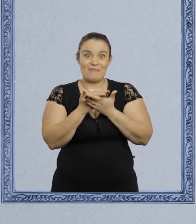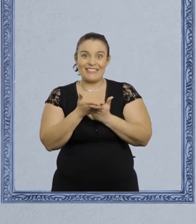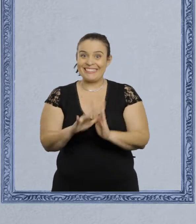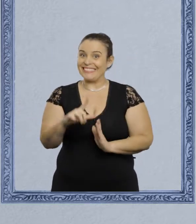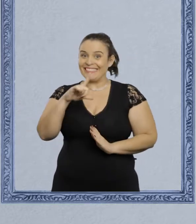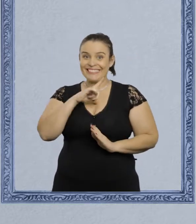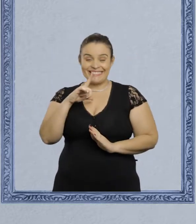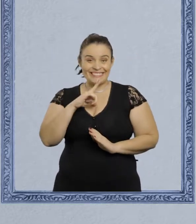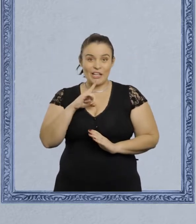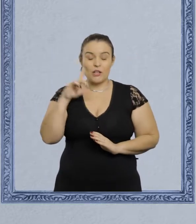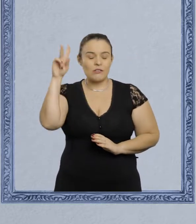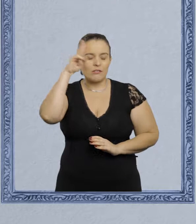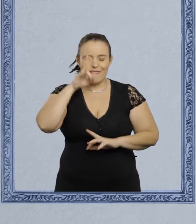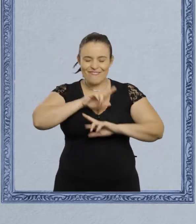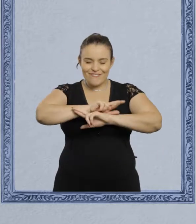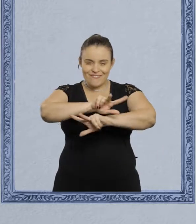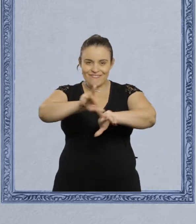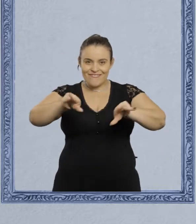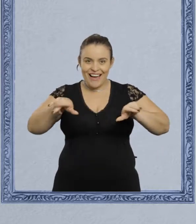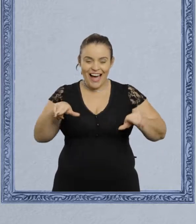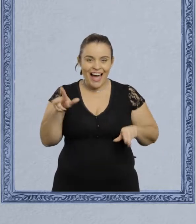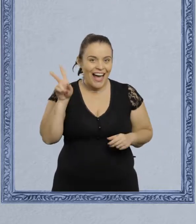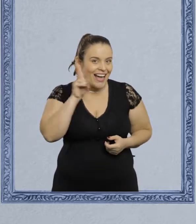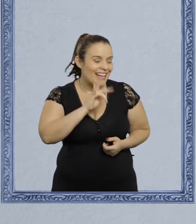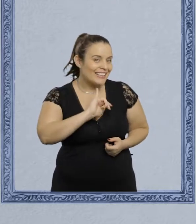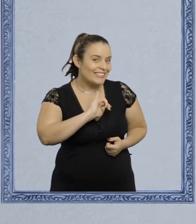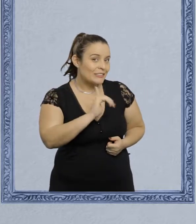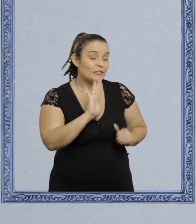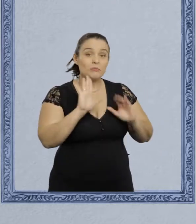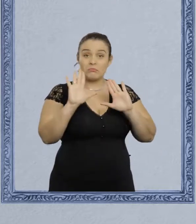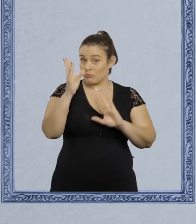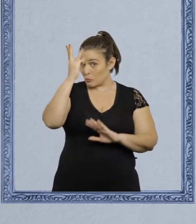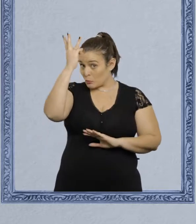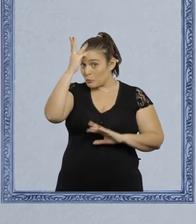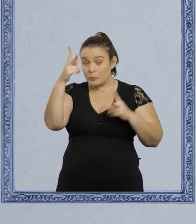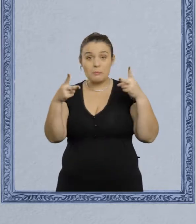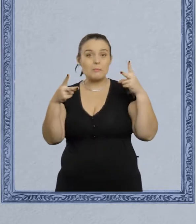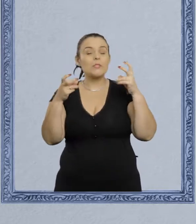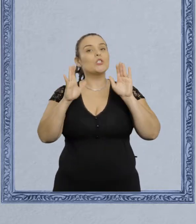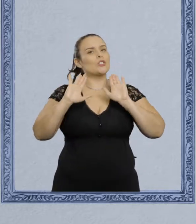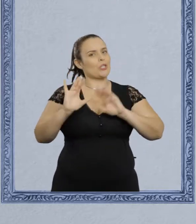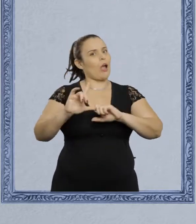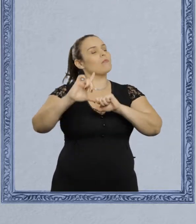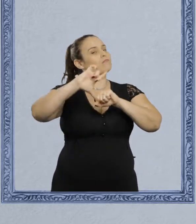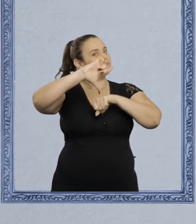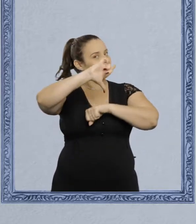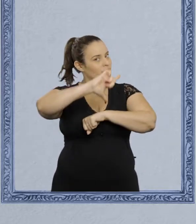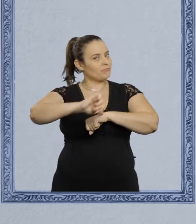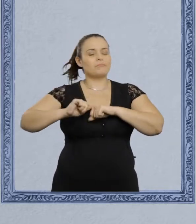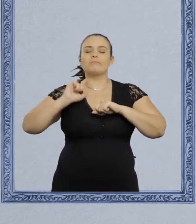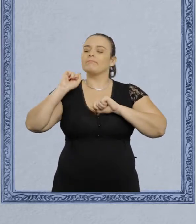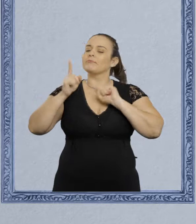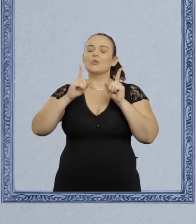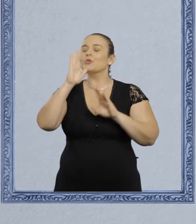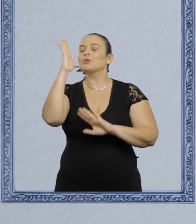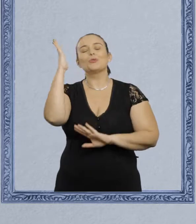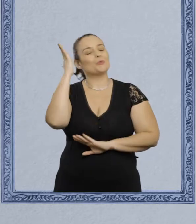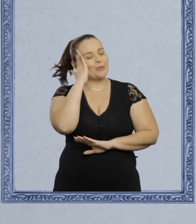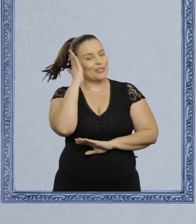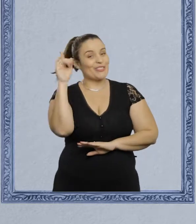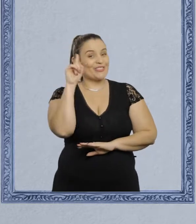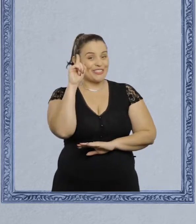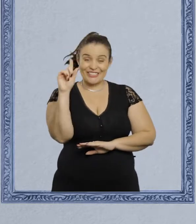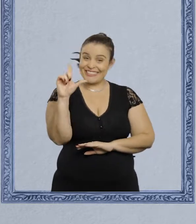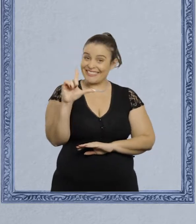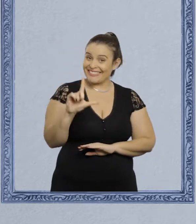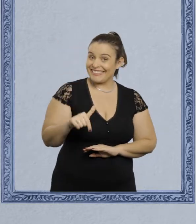tinha diversas aventuras para contar. Mas Wendy viu que já estava muito tarde. Ela mandou todos para a cama.